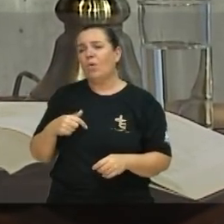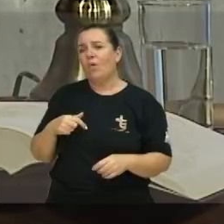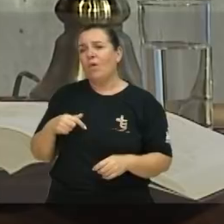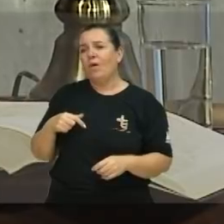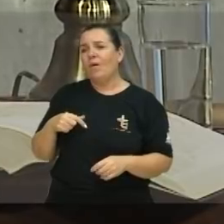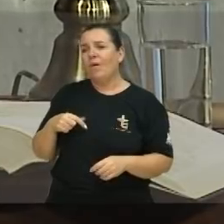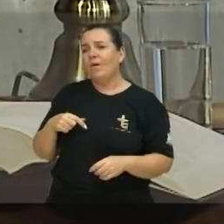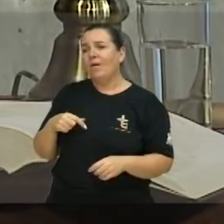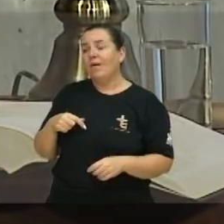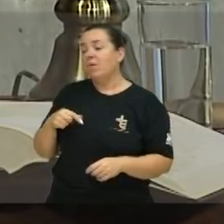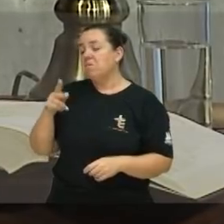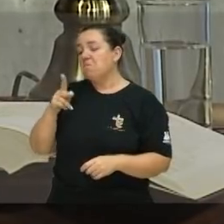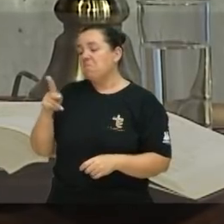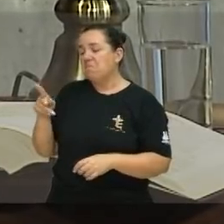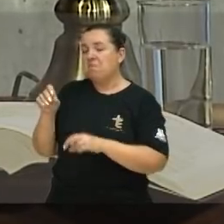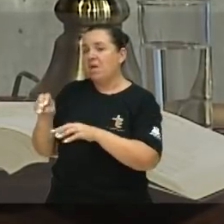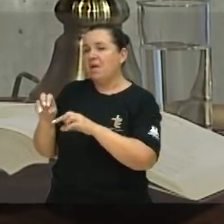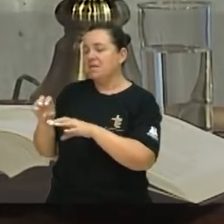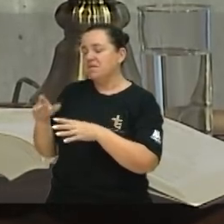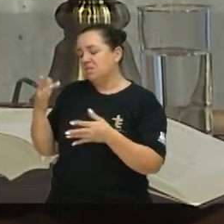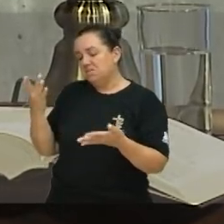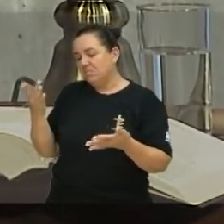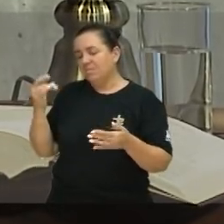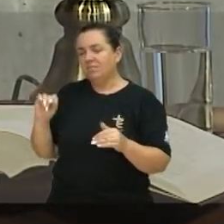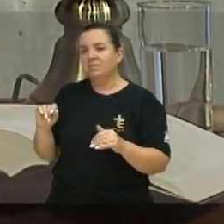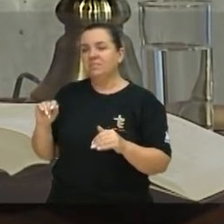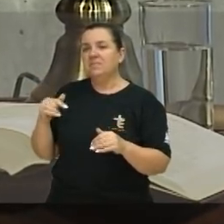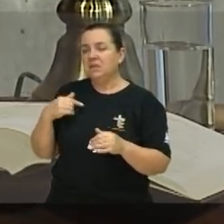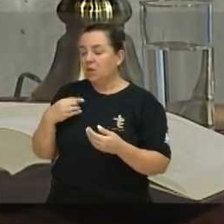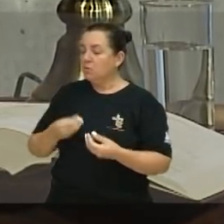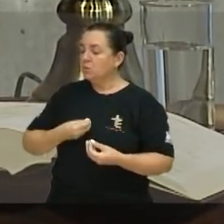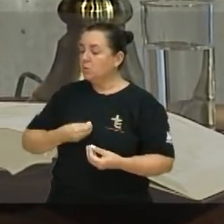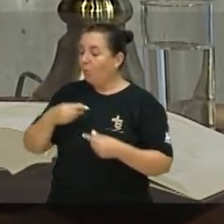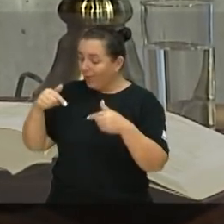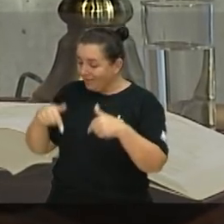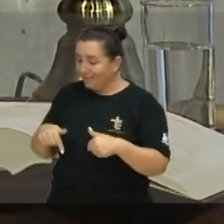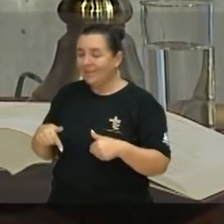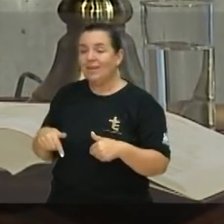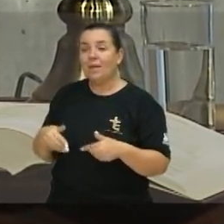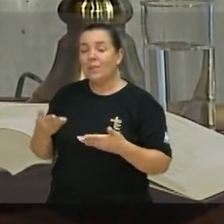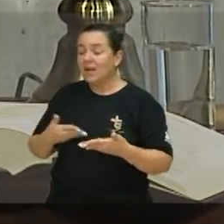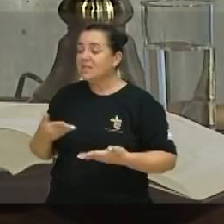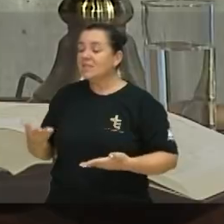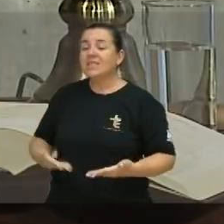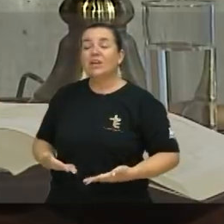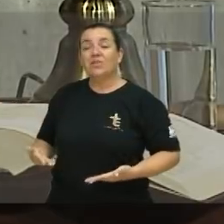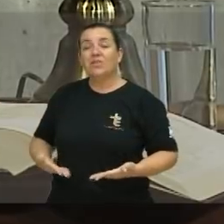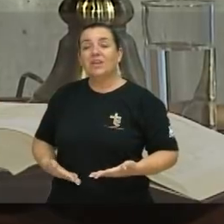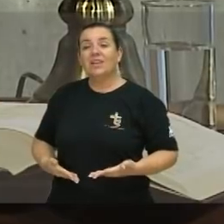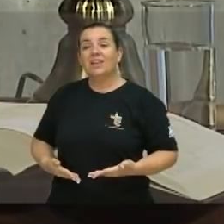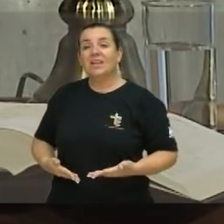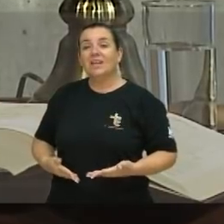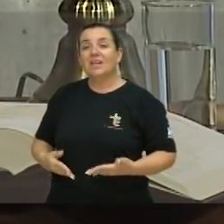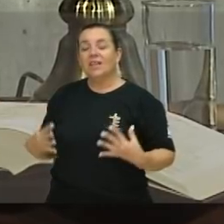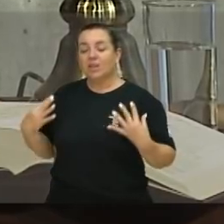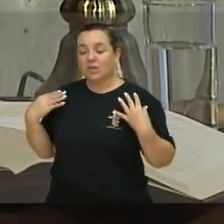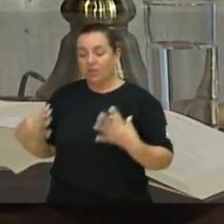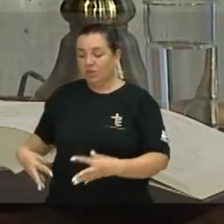na condição de mestre de senhor eis-me aqui de avental